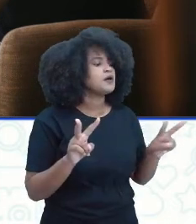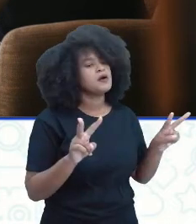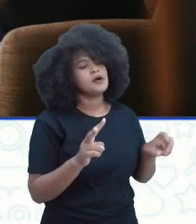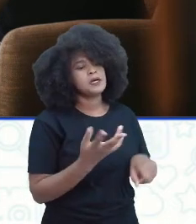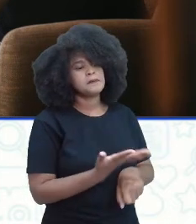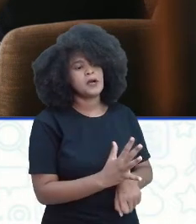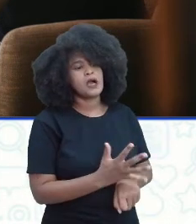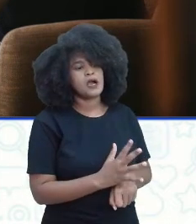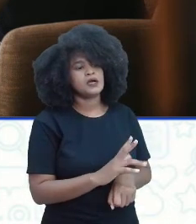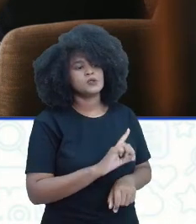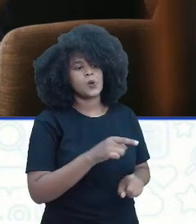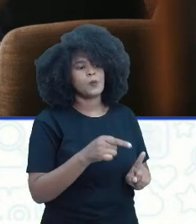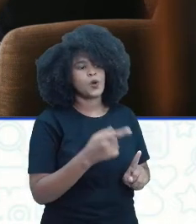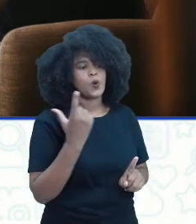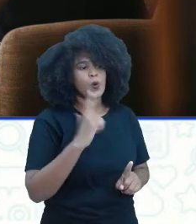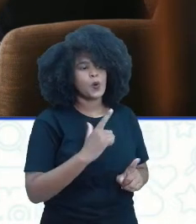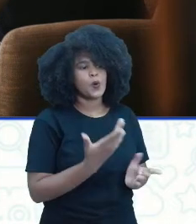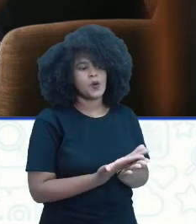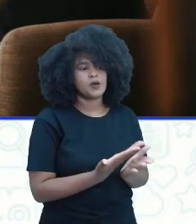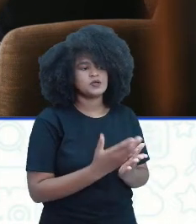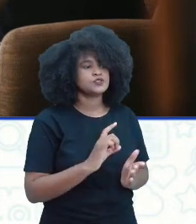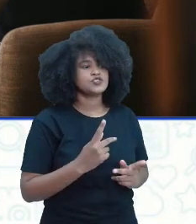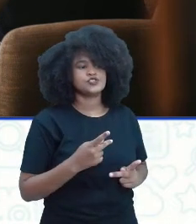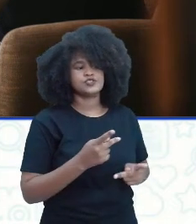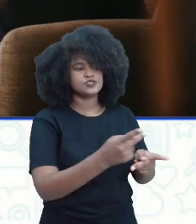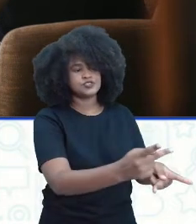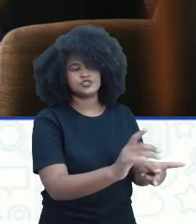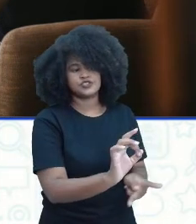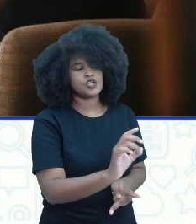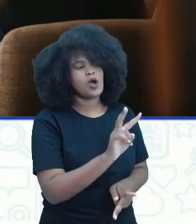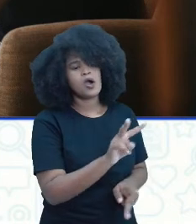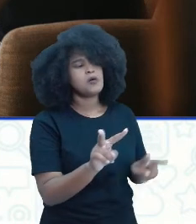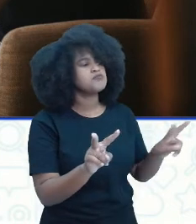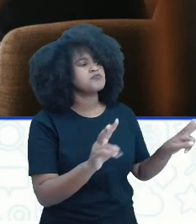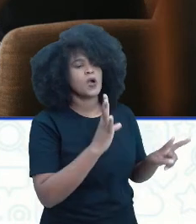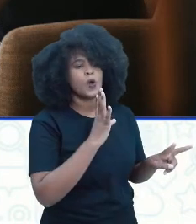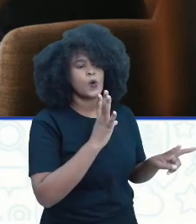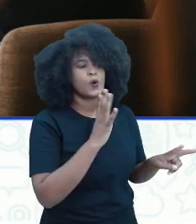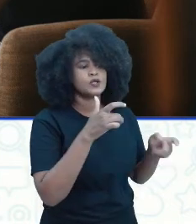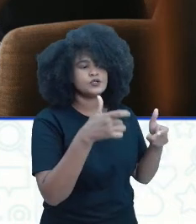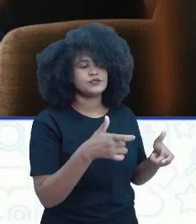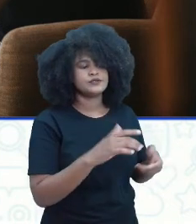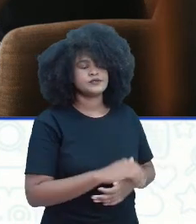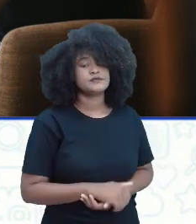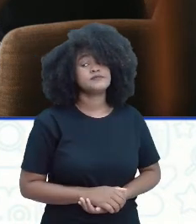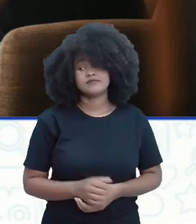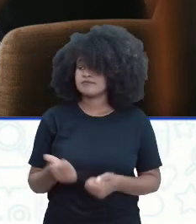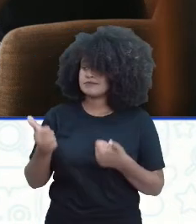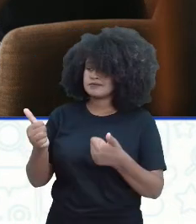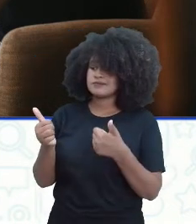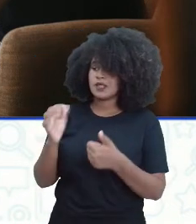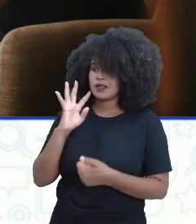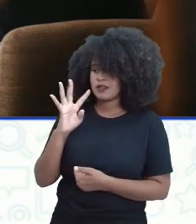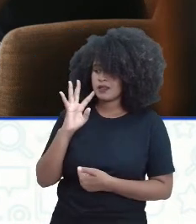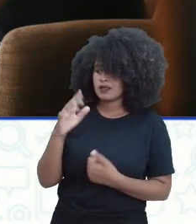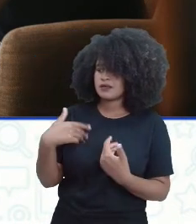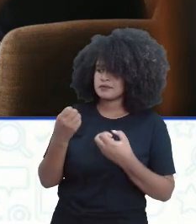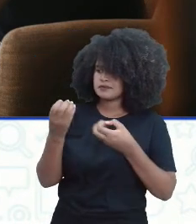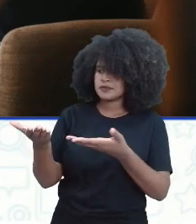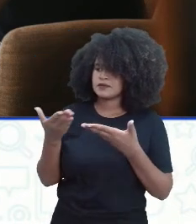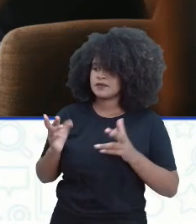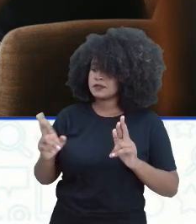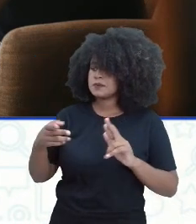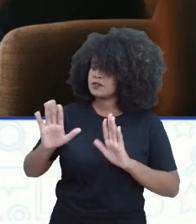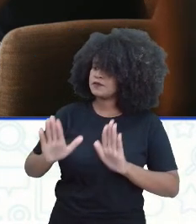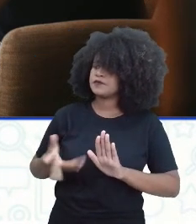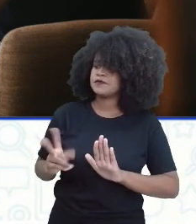de estudo. Eu estou aqui apenas visitando e conhecendo o campus. Ah, que ótimo, bem-vindo, eu espero que você